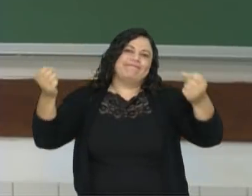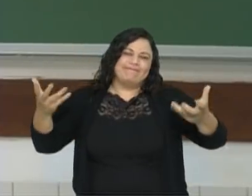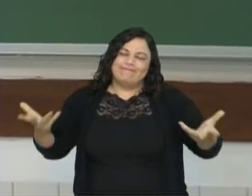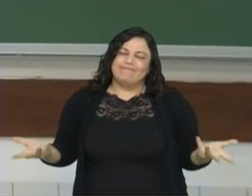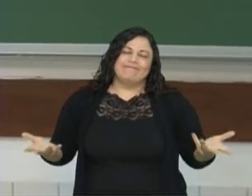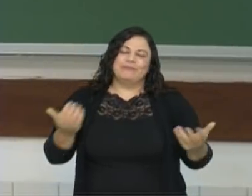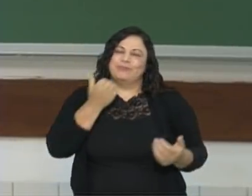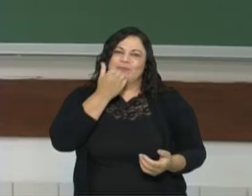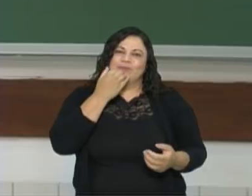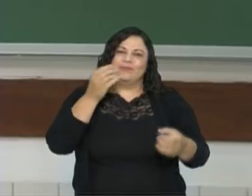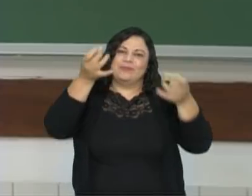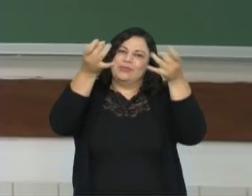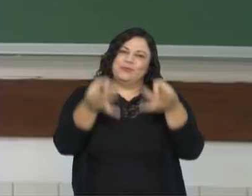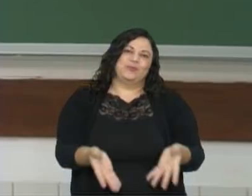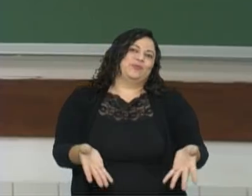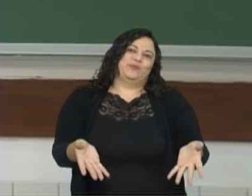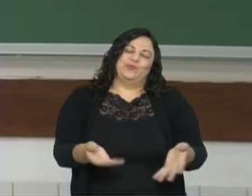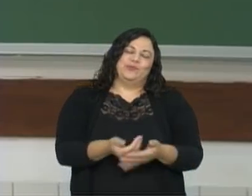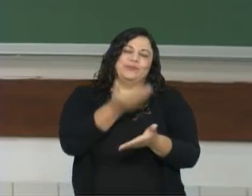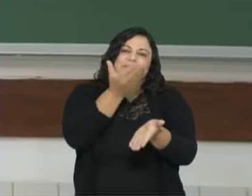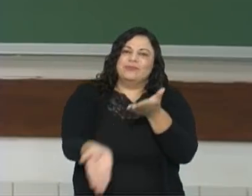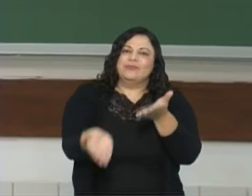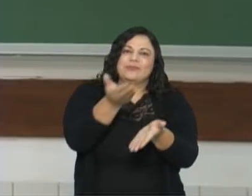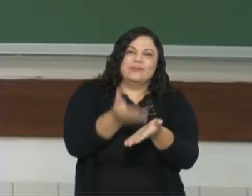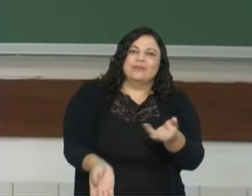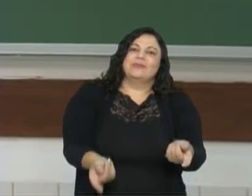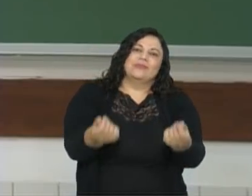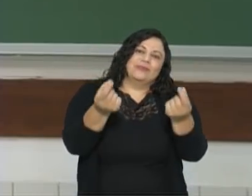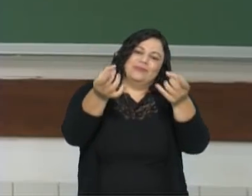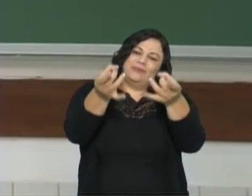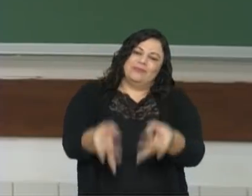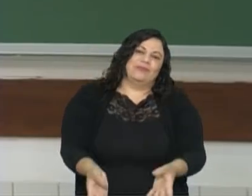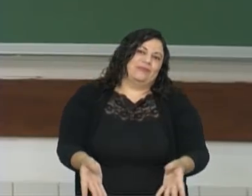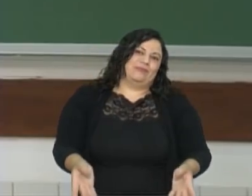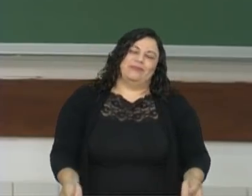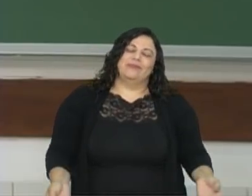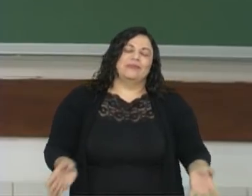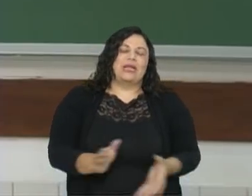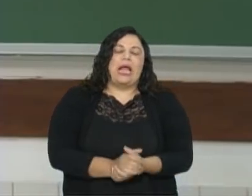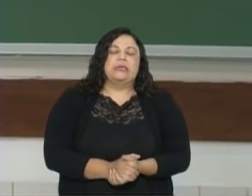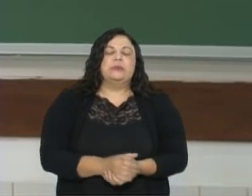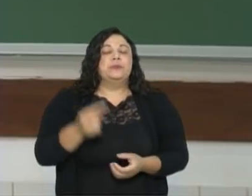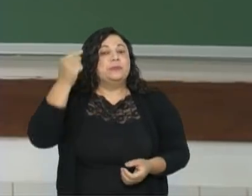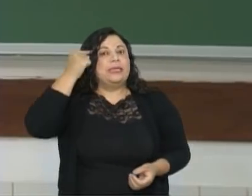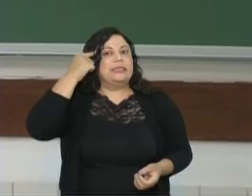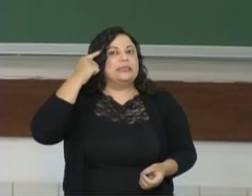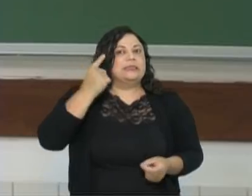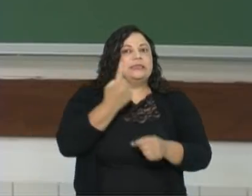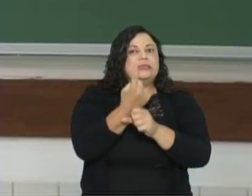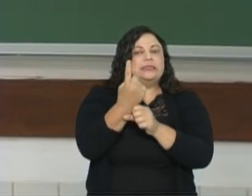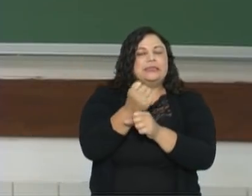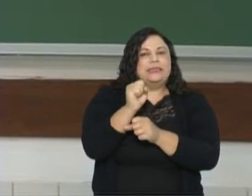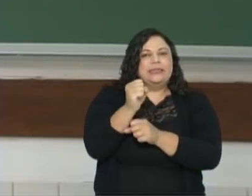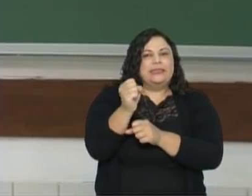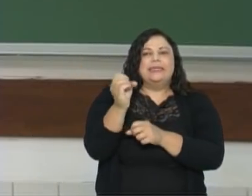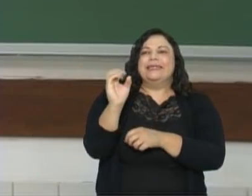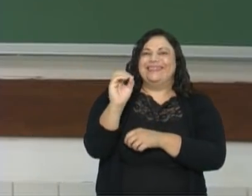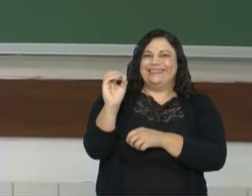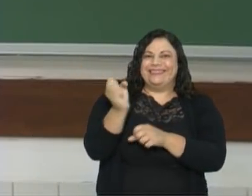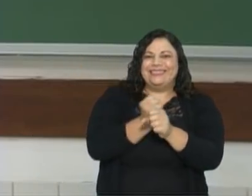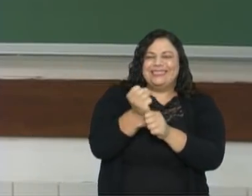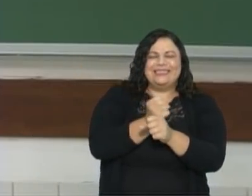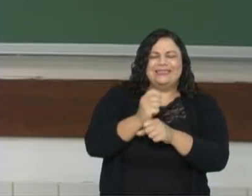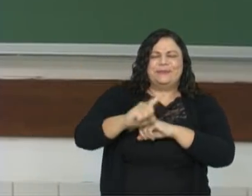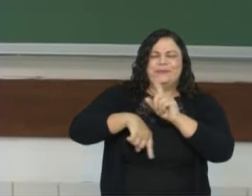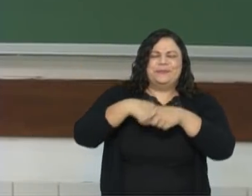ali. Perderam dinheiro, tudo, mas veja, 100 anos depois, não tiveram engenheiros capazes de fazer